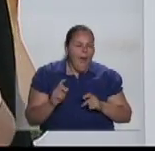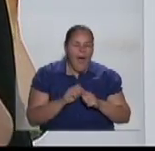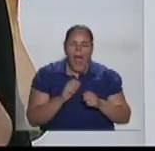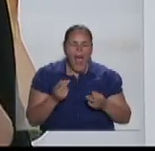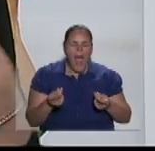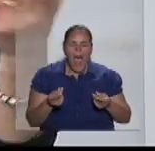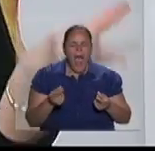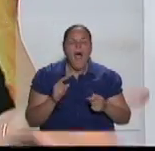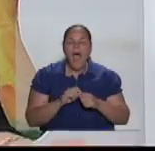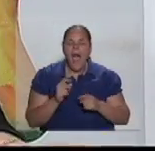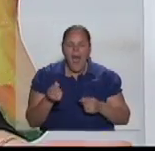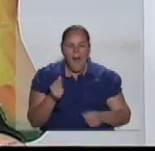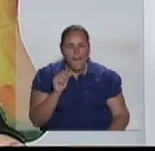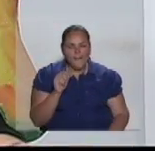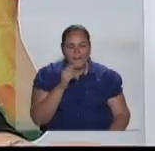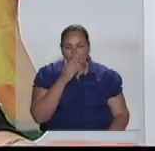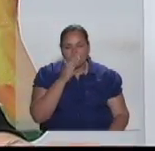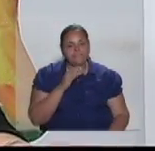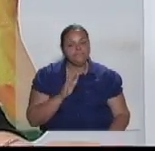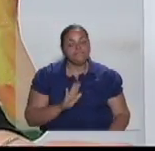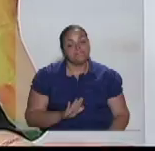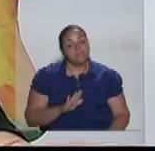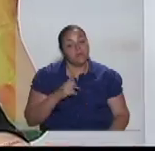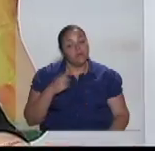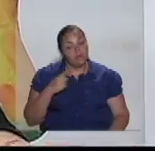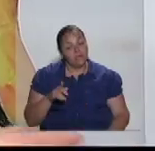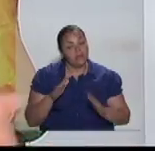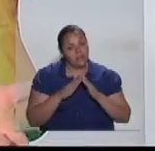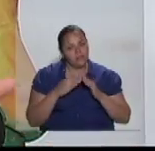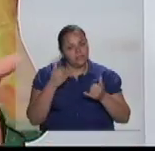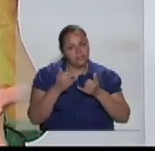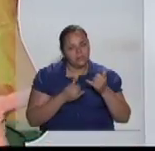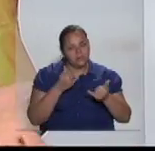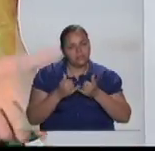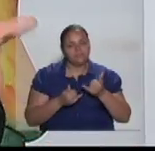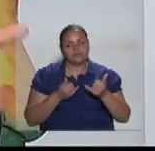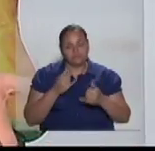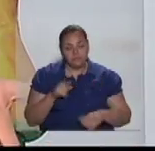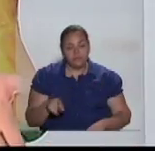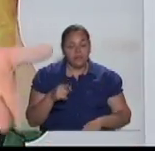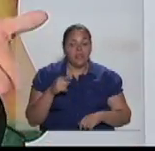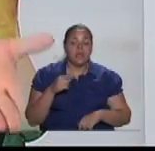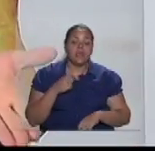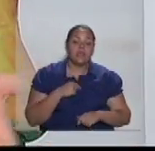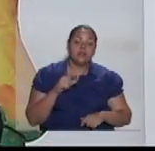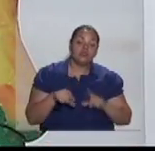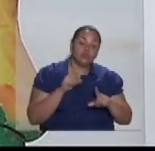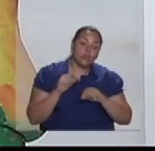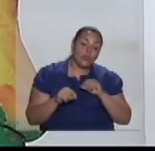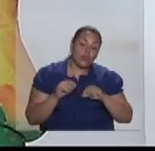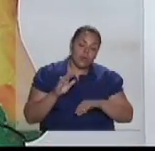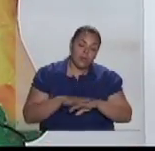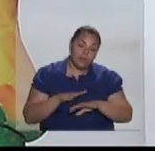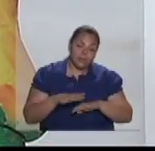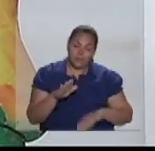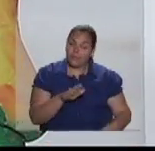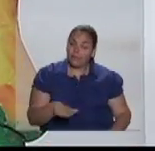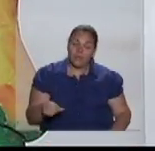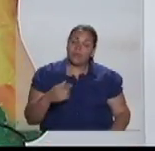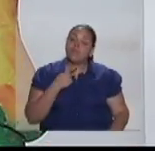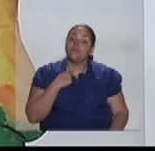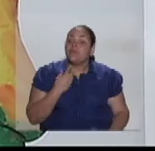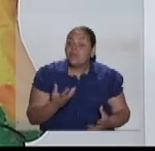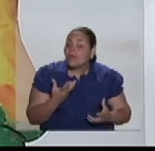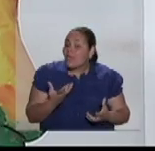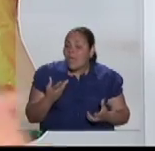Porque se ele não estiver fazendo nada, o que ele tá fazendo? Gente, ele está em casa brincando, está exercitando a capacidade dele de escolha do que